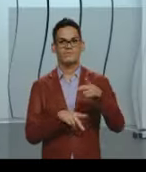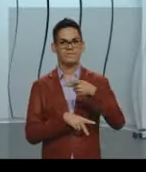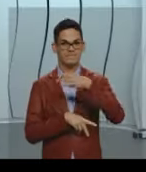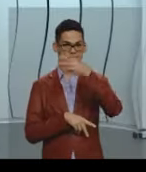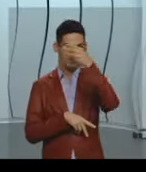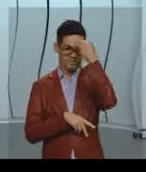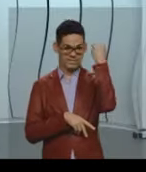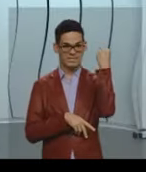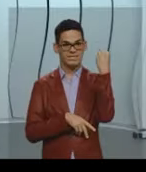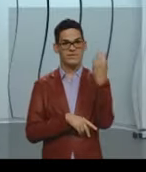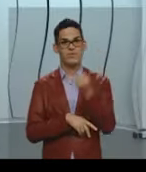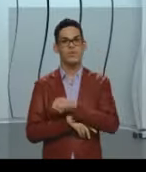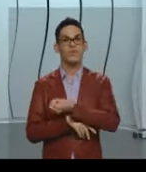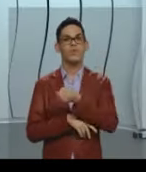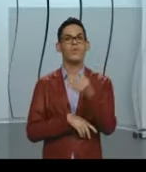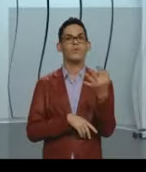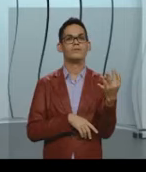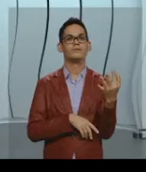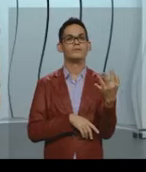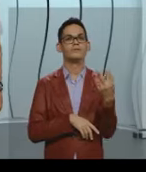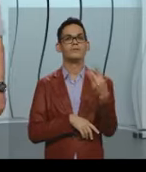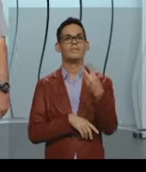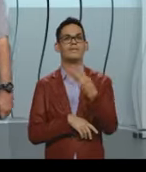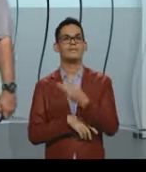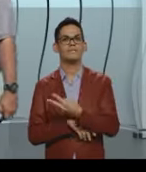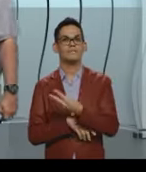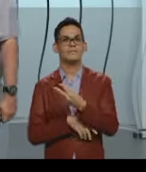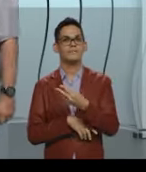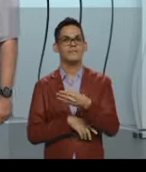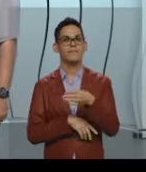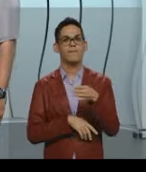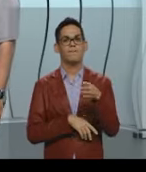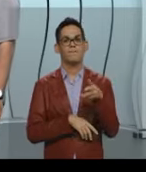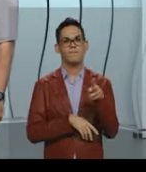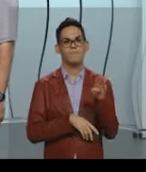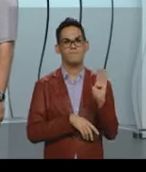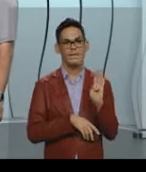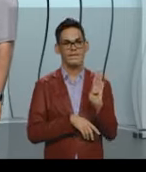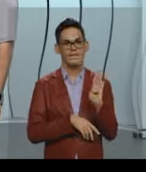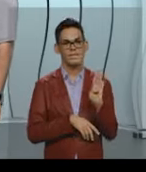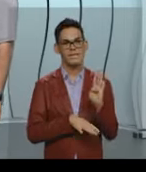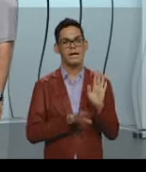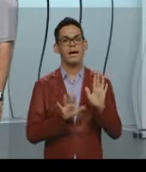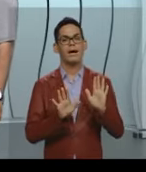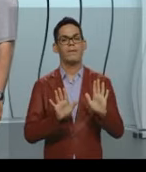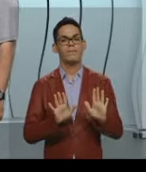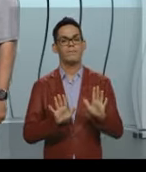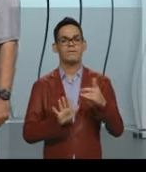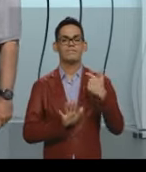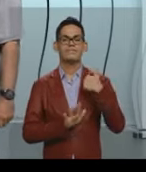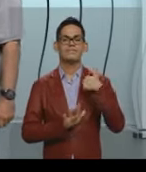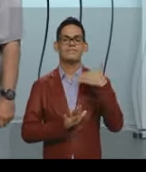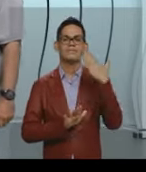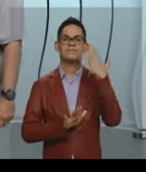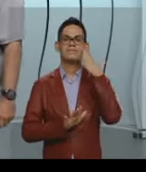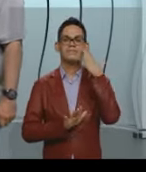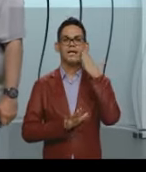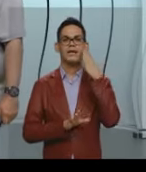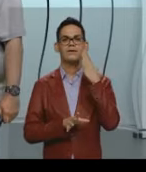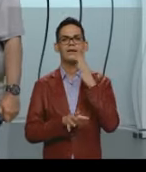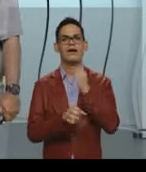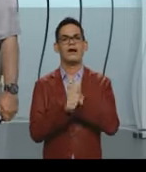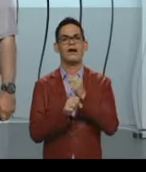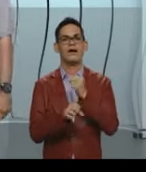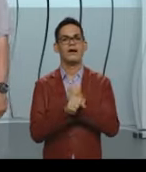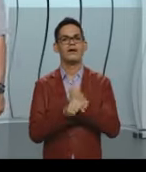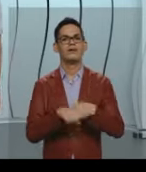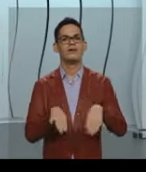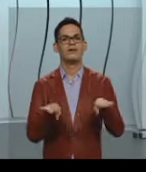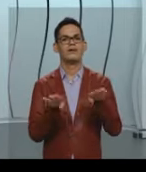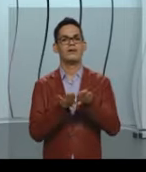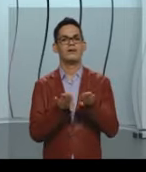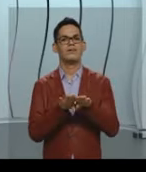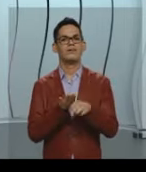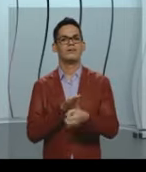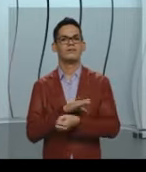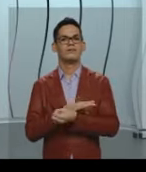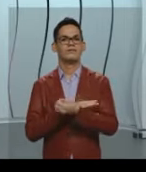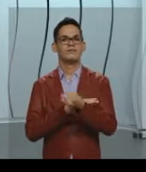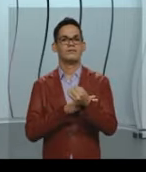quantidade de alunos da turma terceiro D, mas ele sabe que a média das notas das 4 turmas